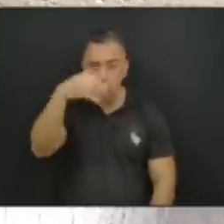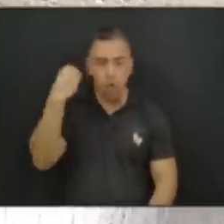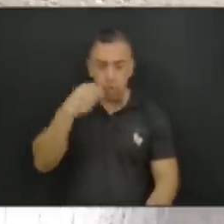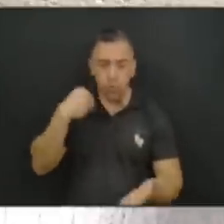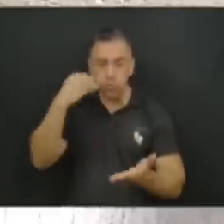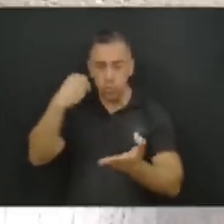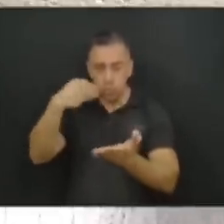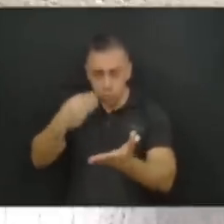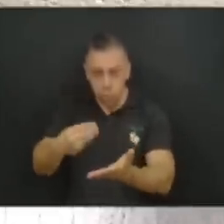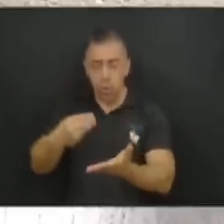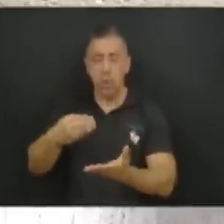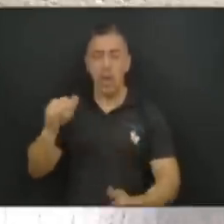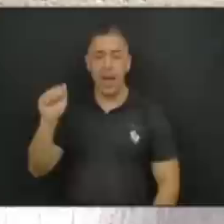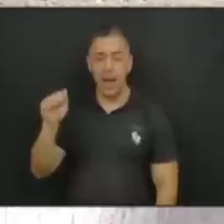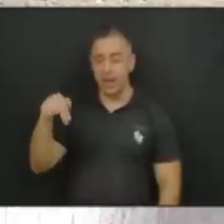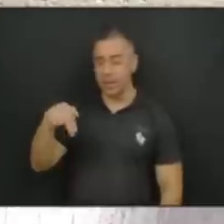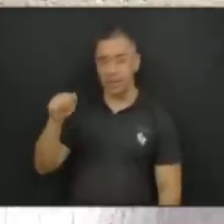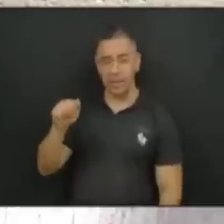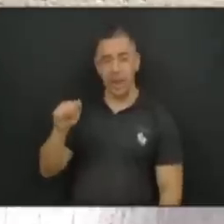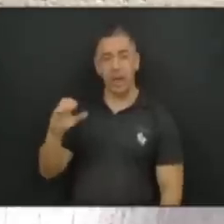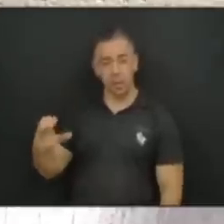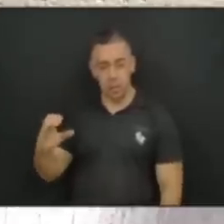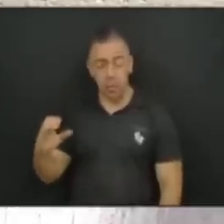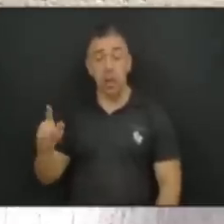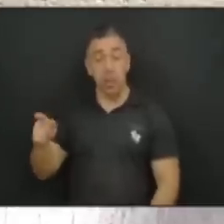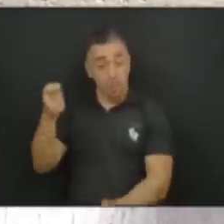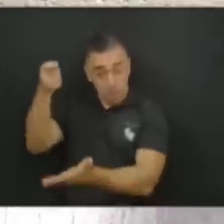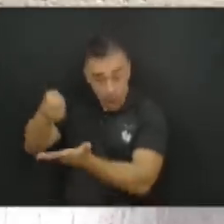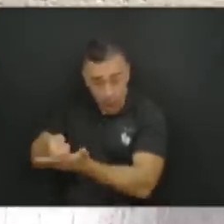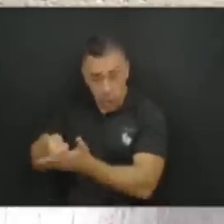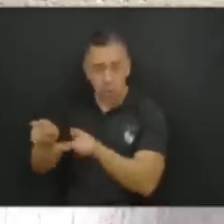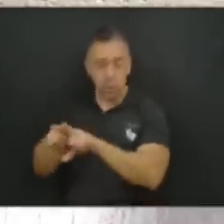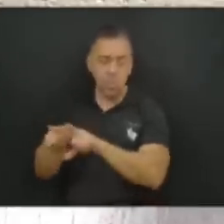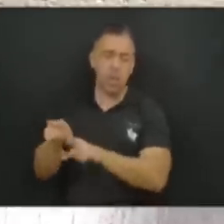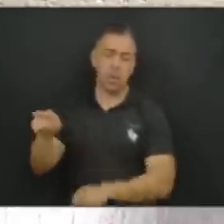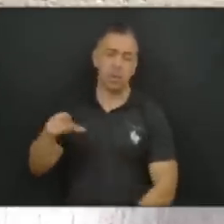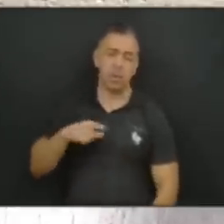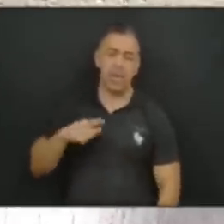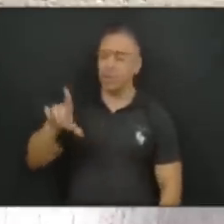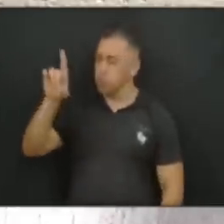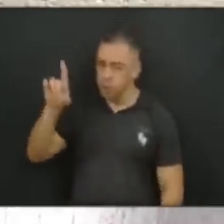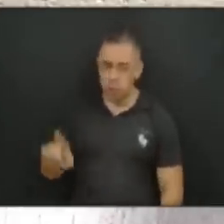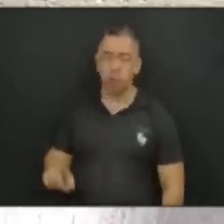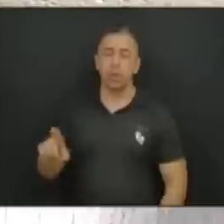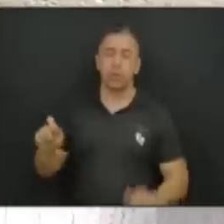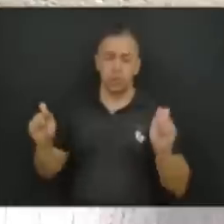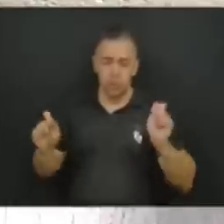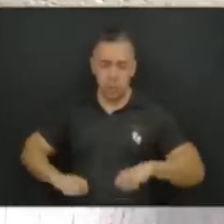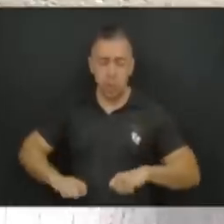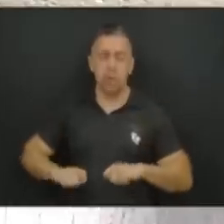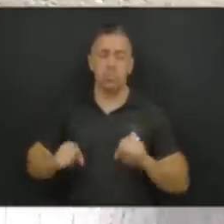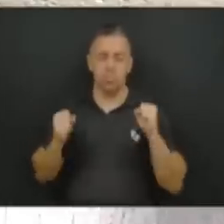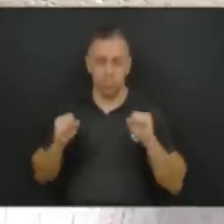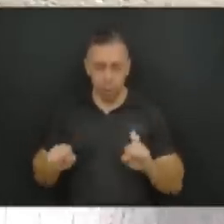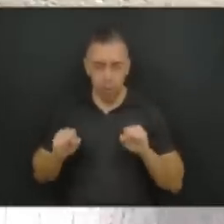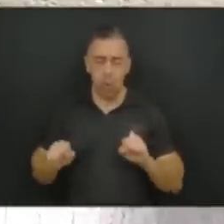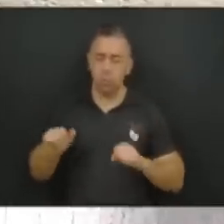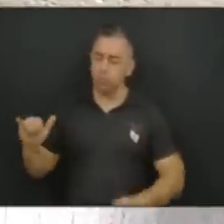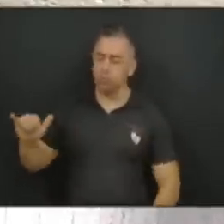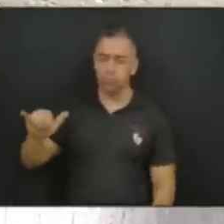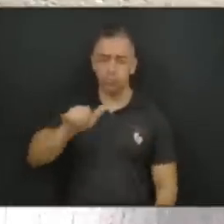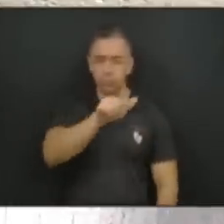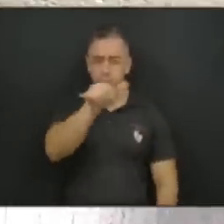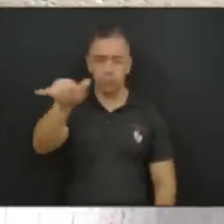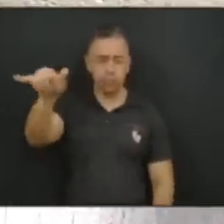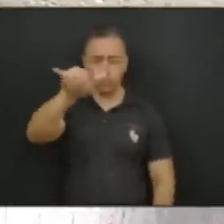e exigidas pela ANAC eles também pagam do bolso então eles tem todos os requisitos para poder ser